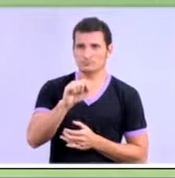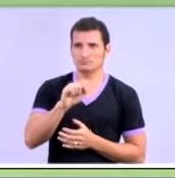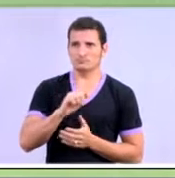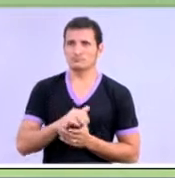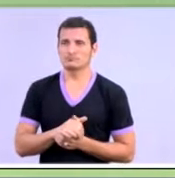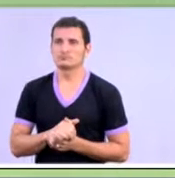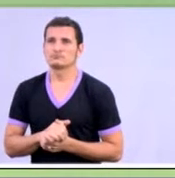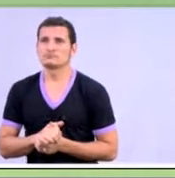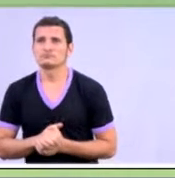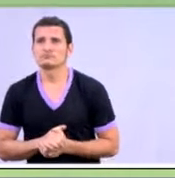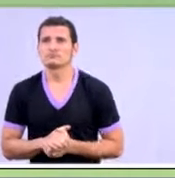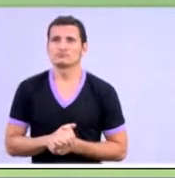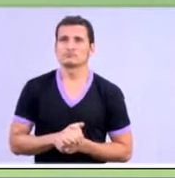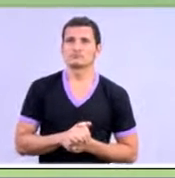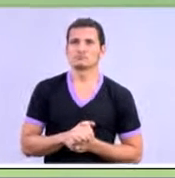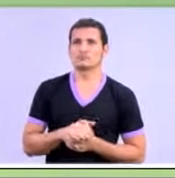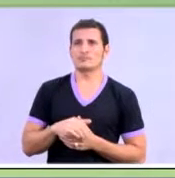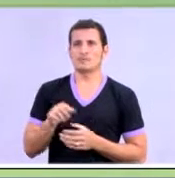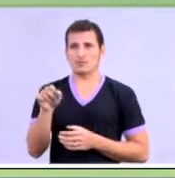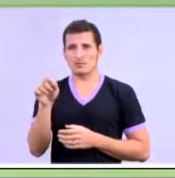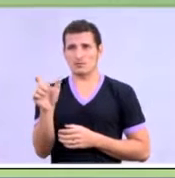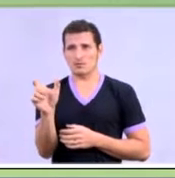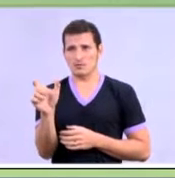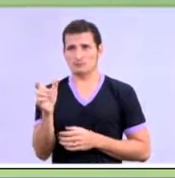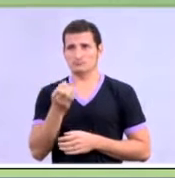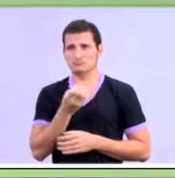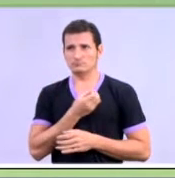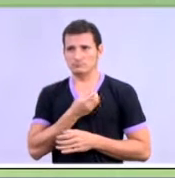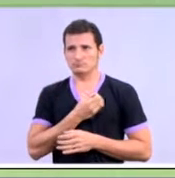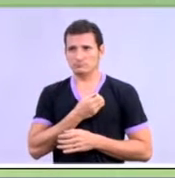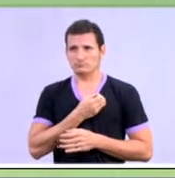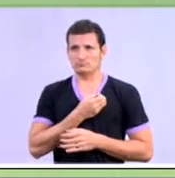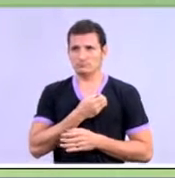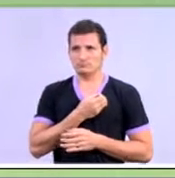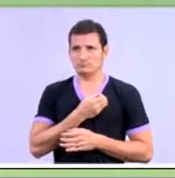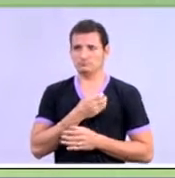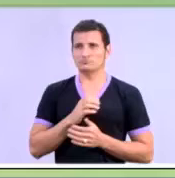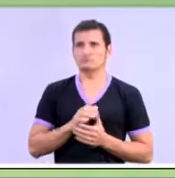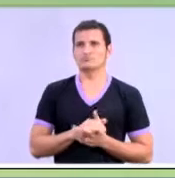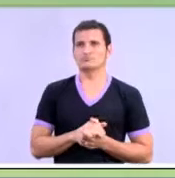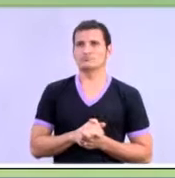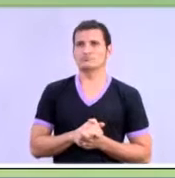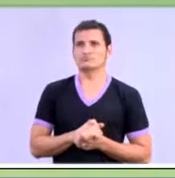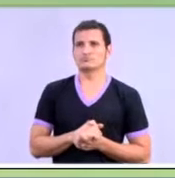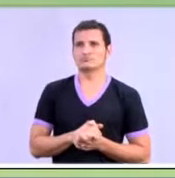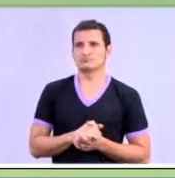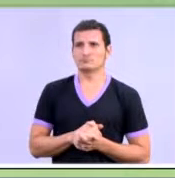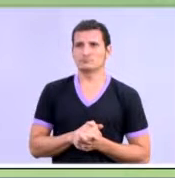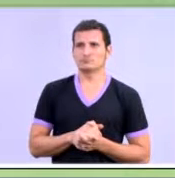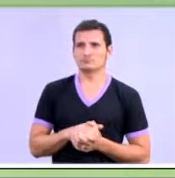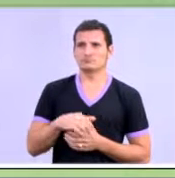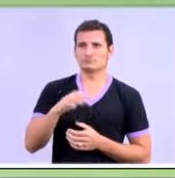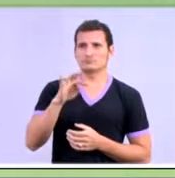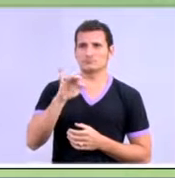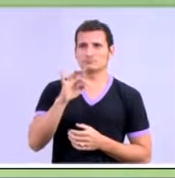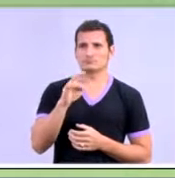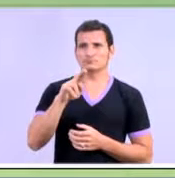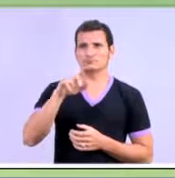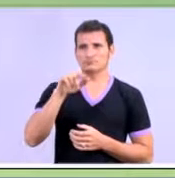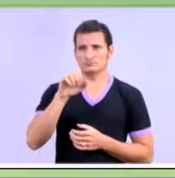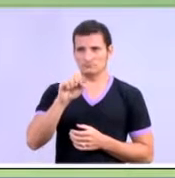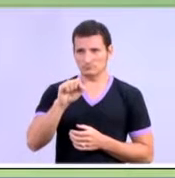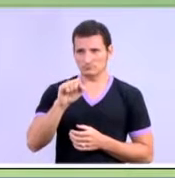atributo número dessa classe vai receber um número. Que número é esse? O parâmetro número. O atributo titular